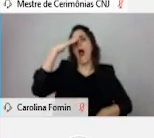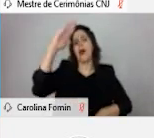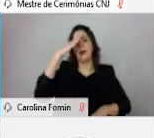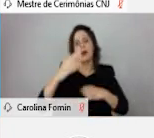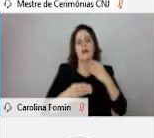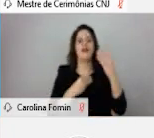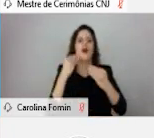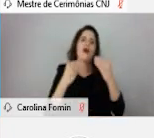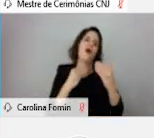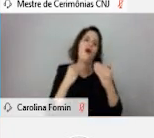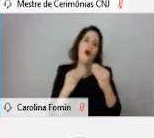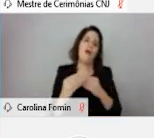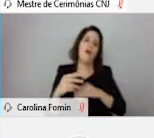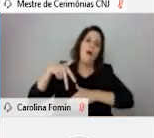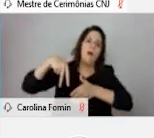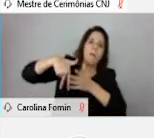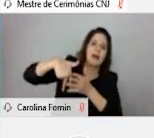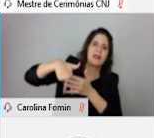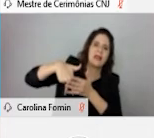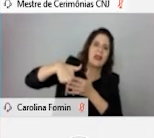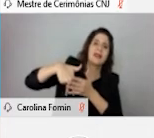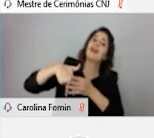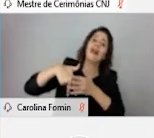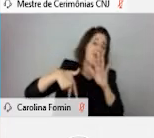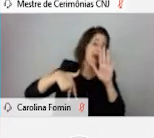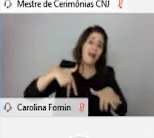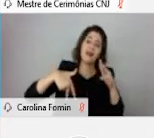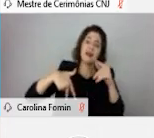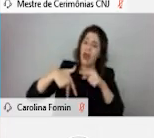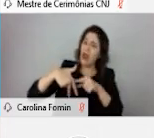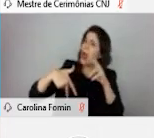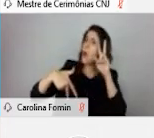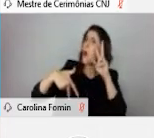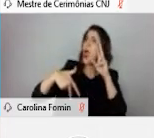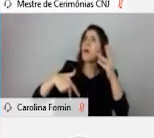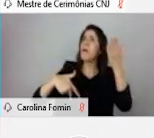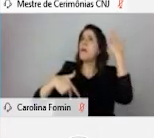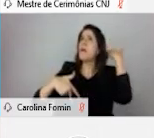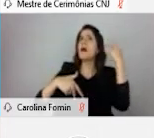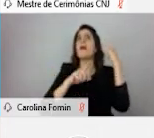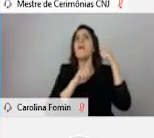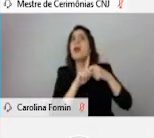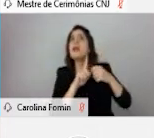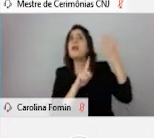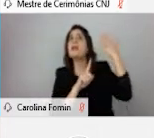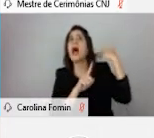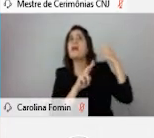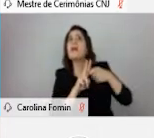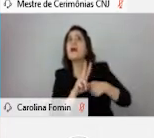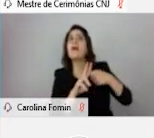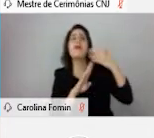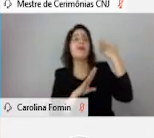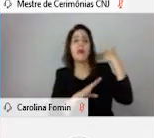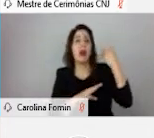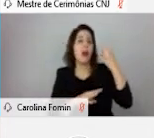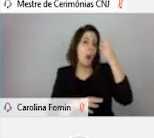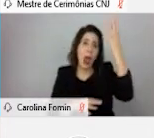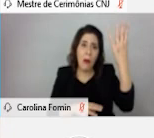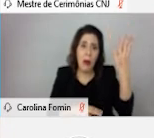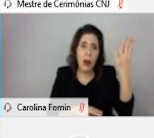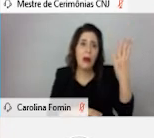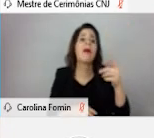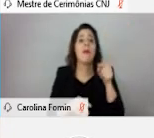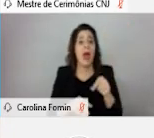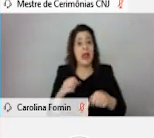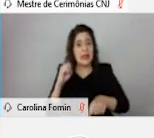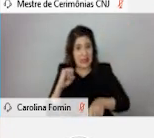porque o próprio paciente tem dificuldades de se lembrar o que aconteceu há meses atrás, semanas atrás. Então, quando a gente colhe essa informação em tempo real, eu vou ver se eu consigo